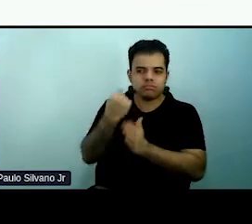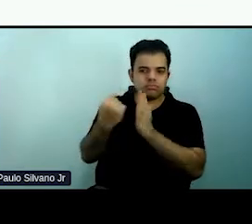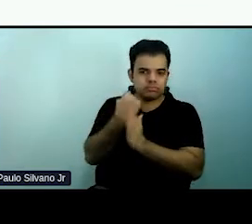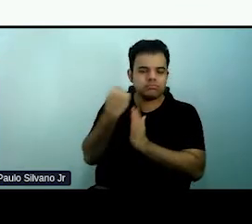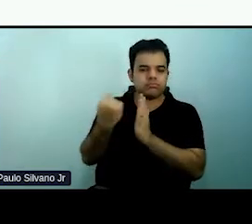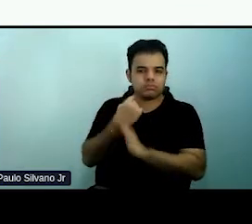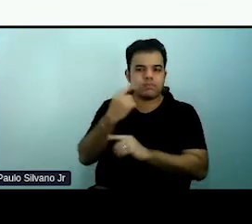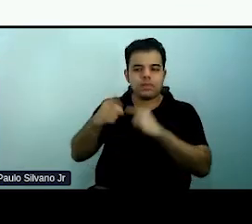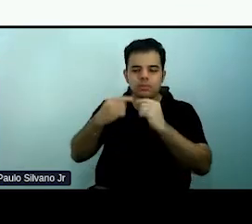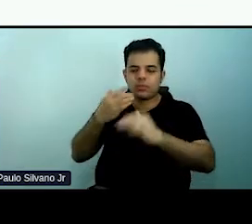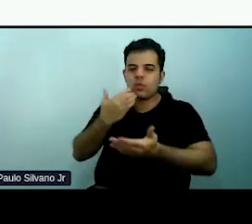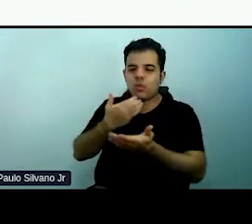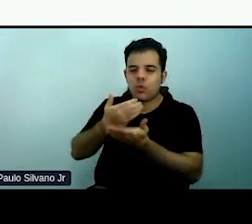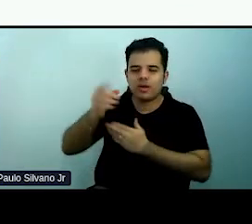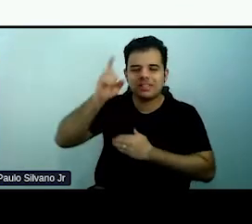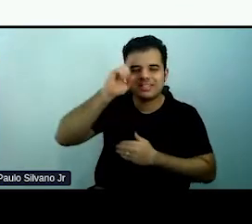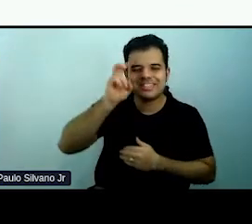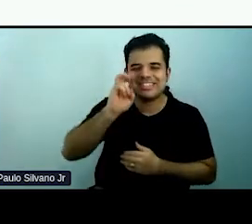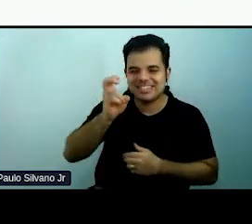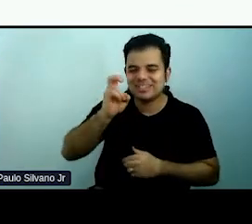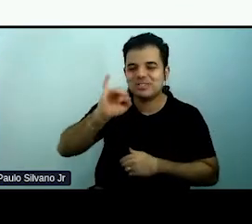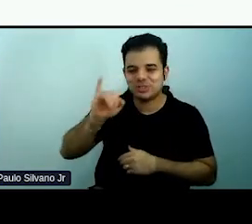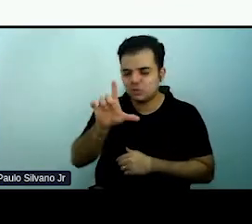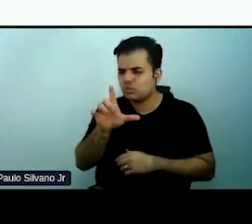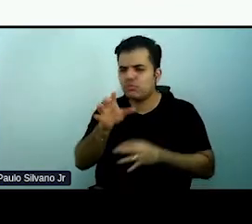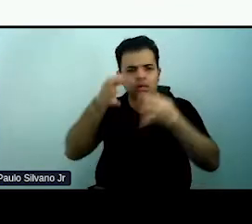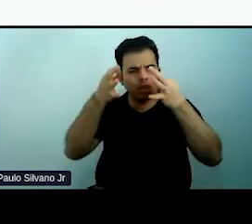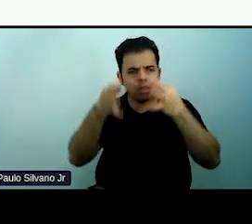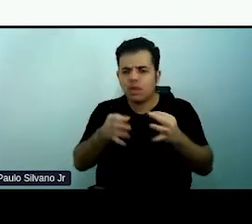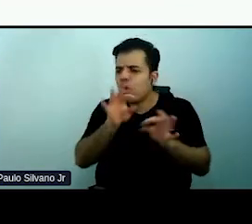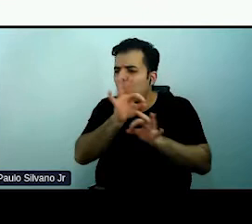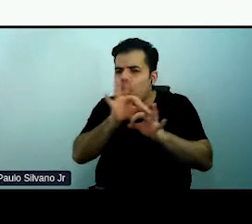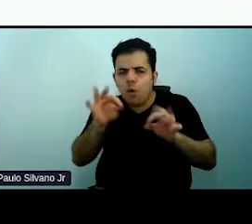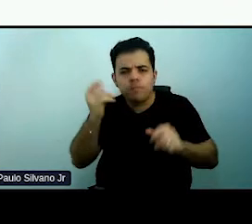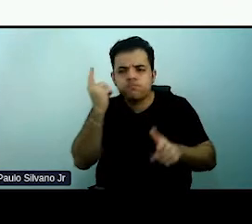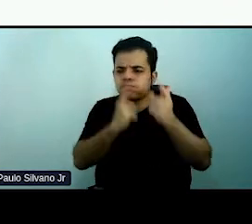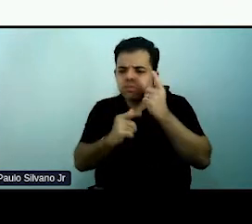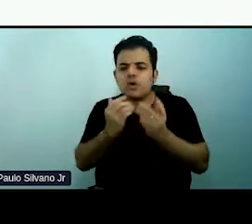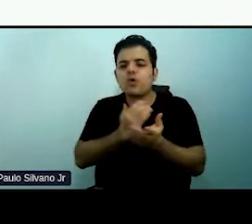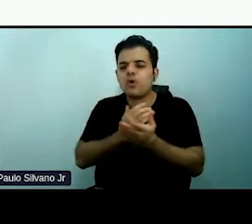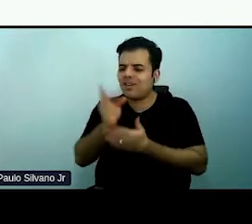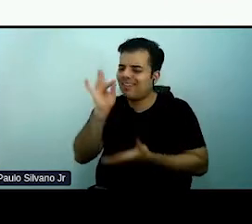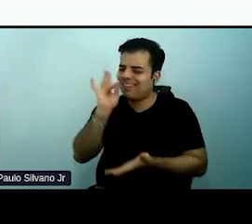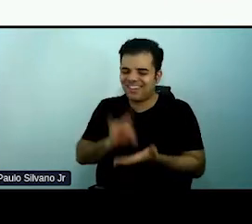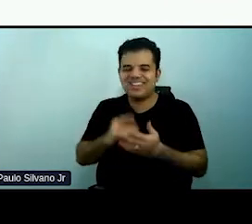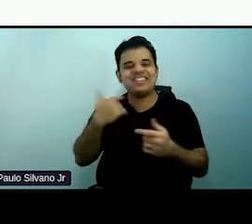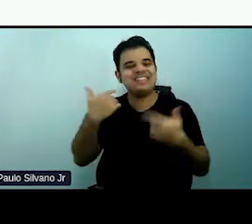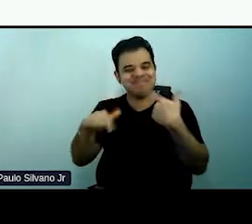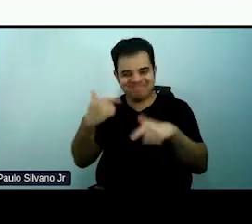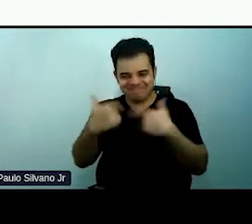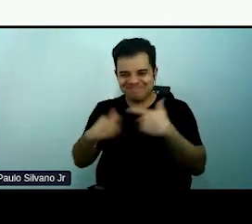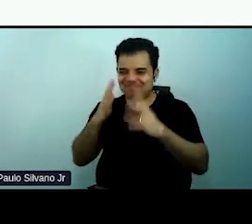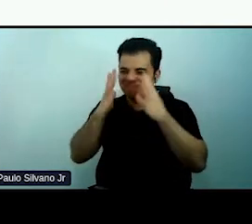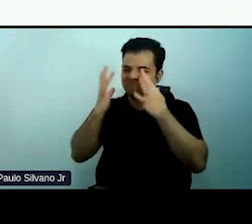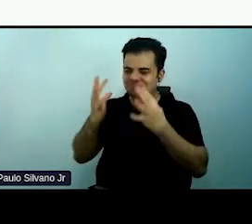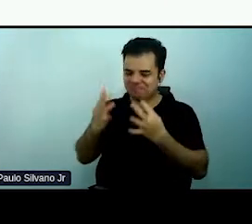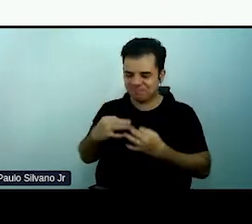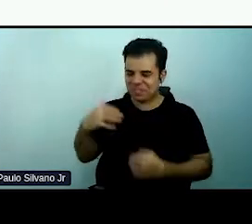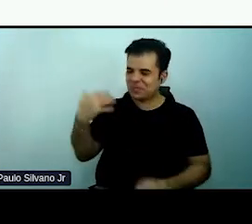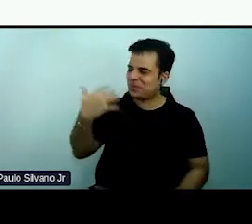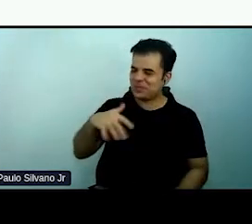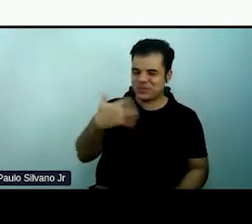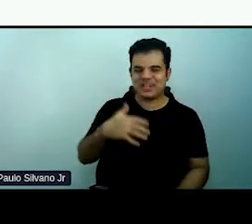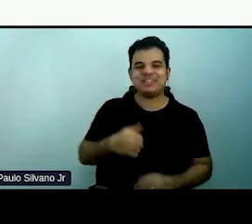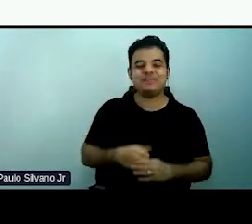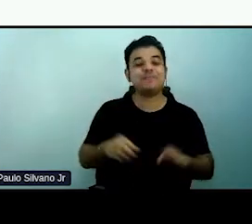quando eu iniciei lá no dia 5 de julho, estava tudo redondinho, funcionando para eu começar, de fato, a trabalhar.